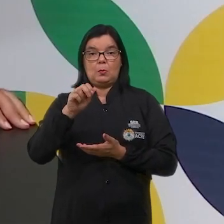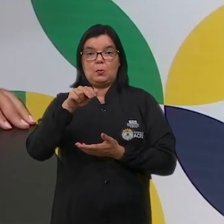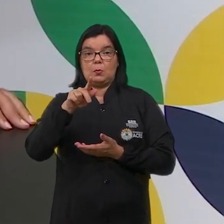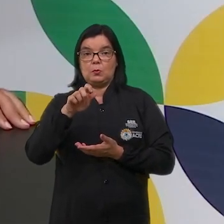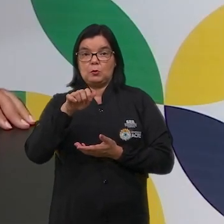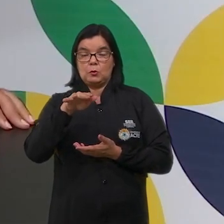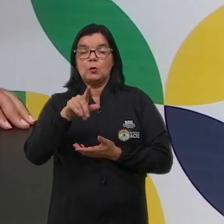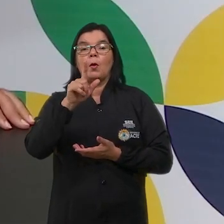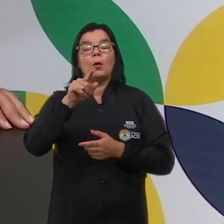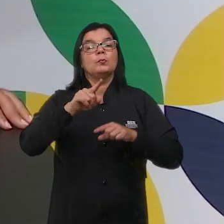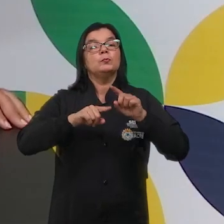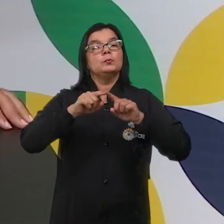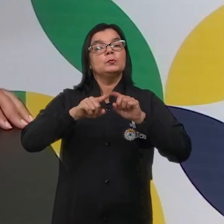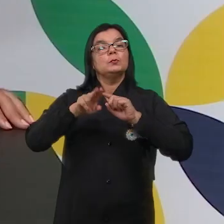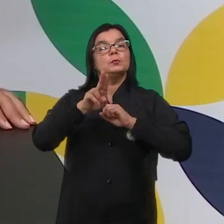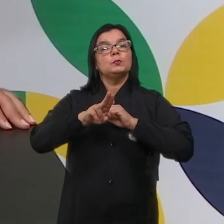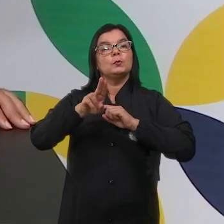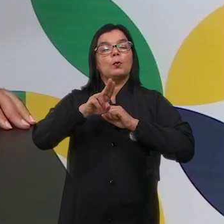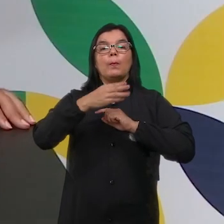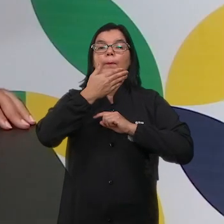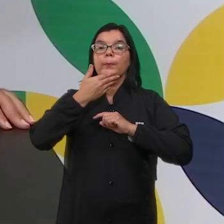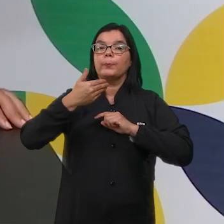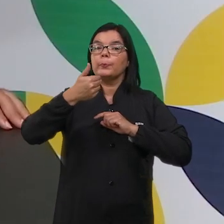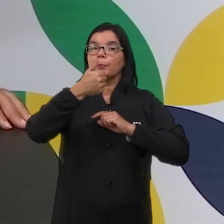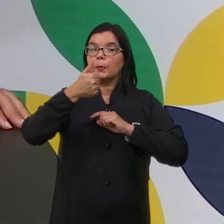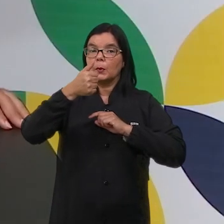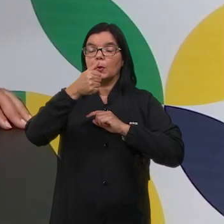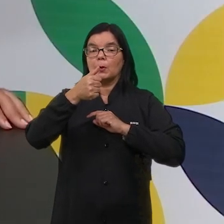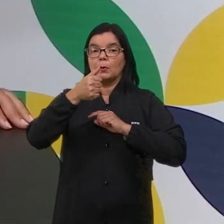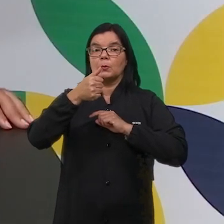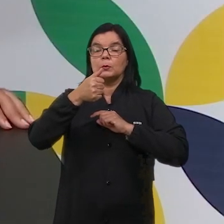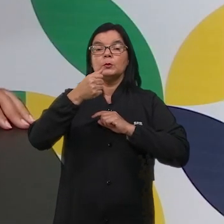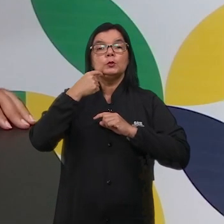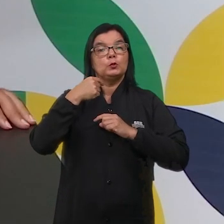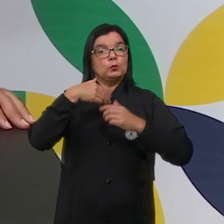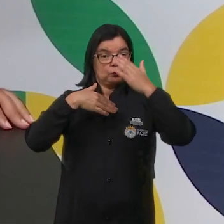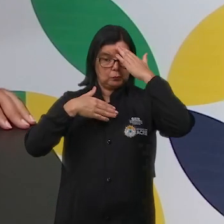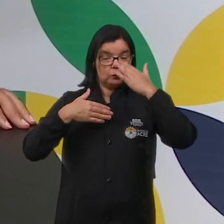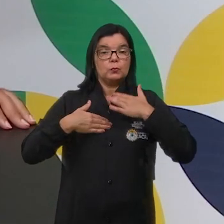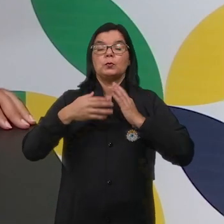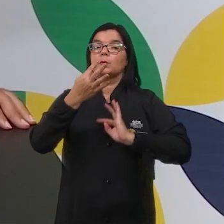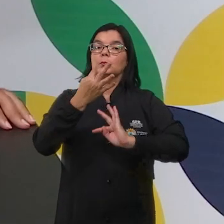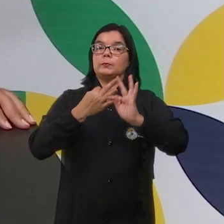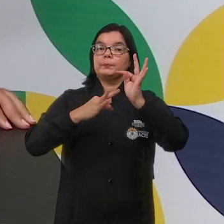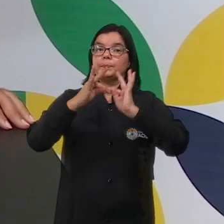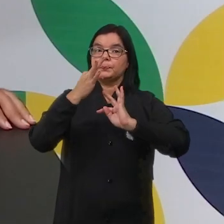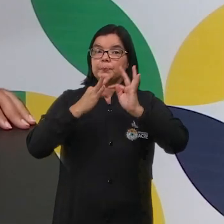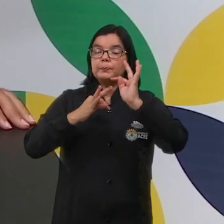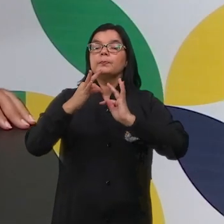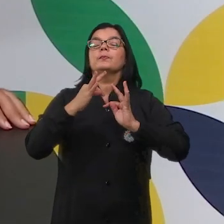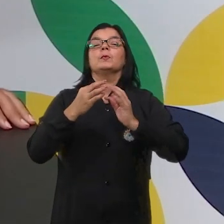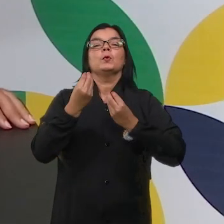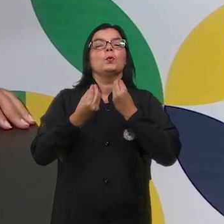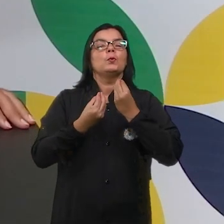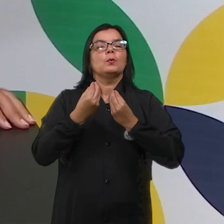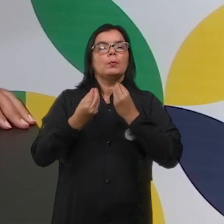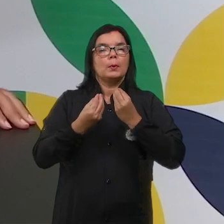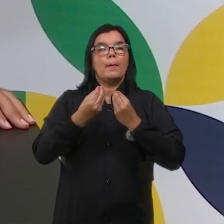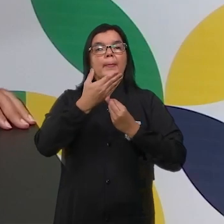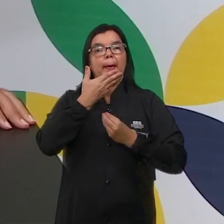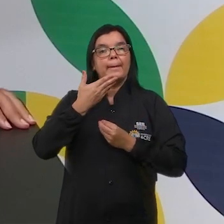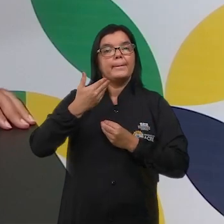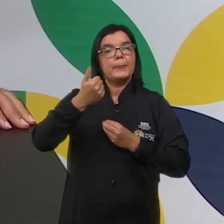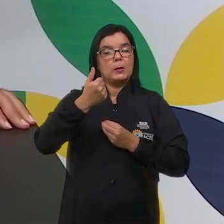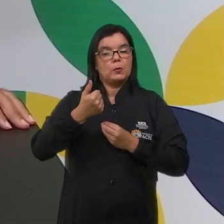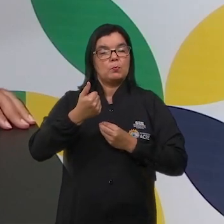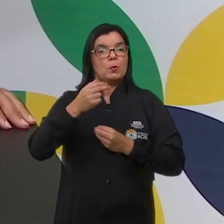estou utilizando para obter melhores resultados. Aqui eu estou utilizando a tecnologia como mecanismo para aprimorar